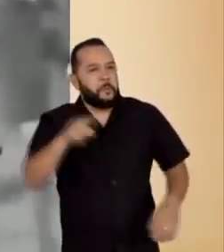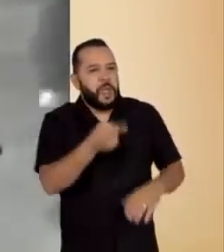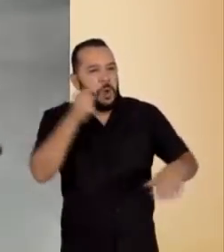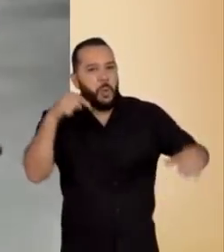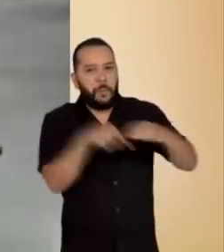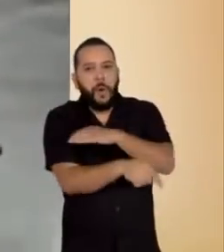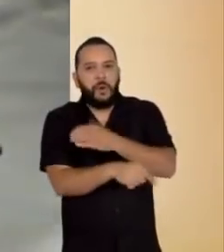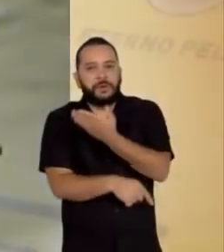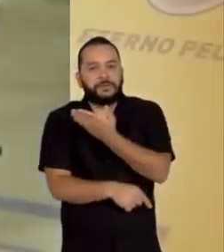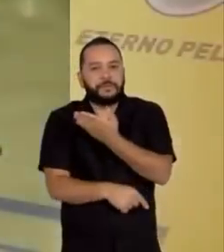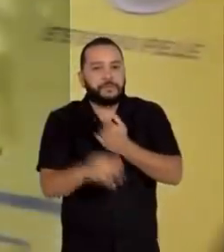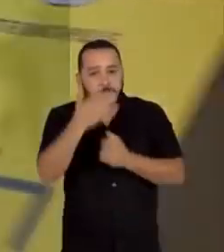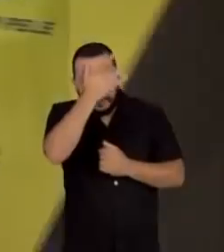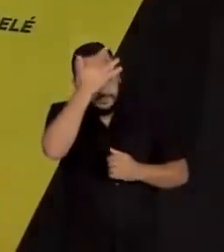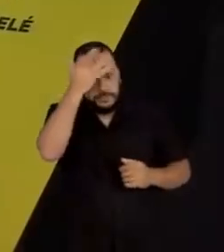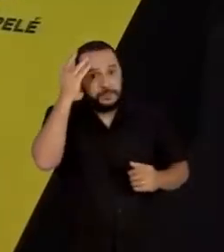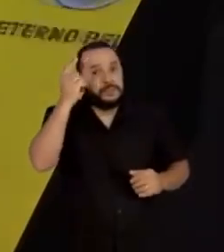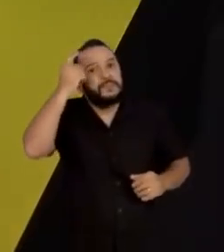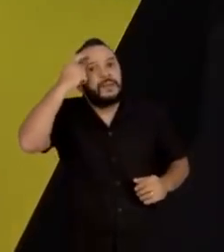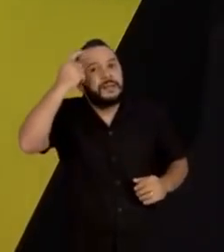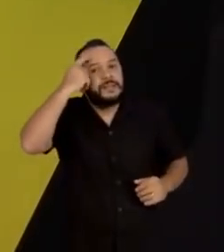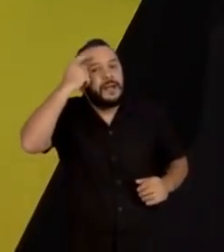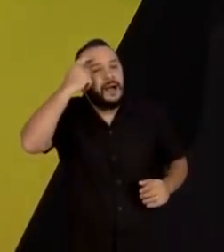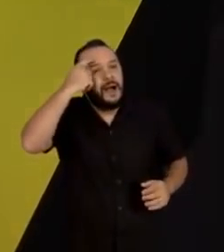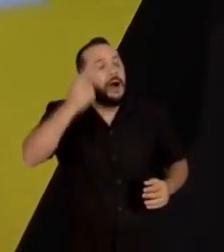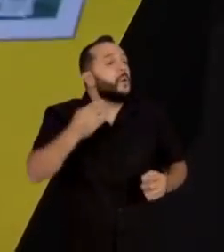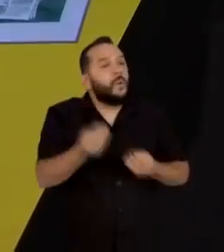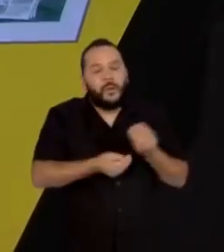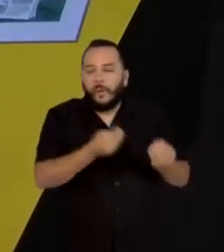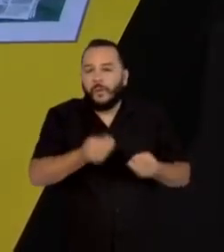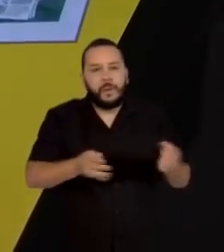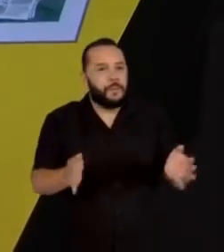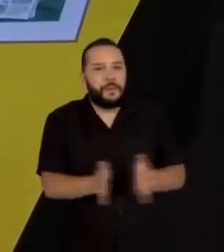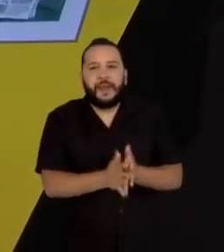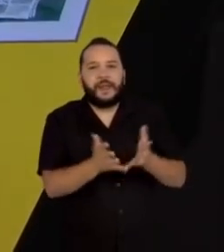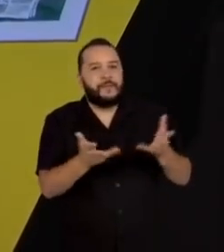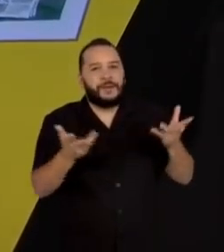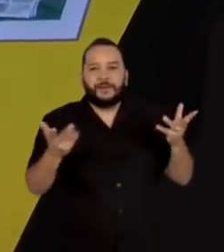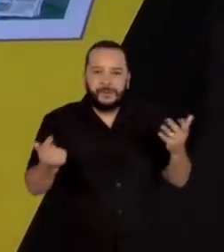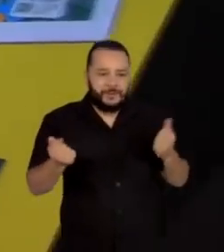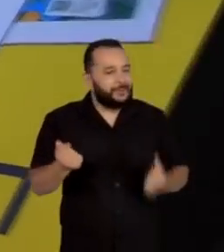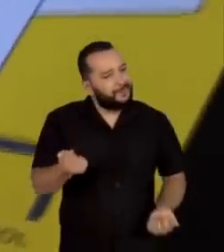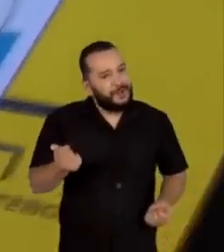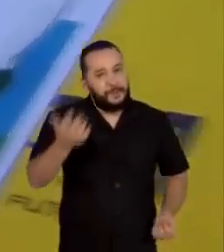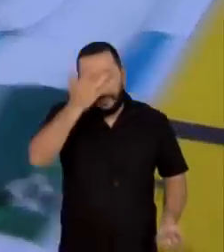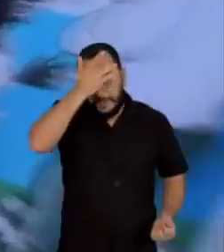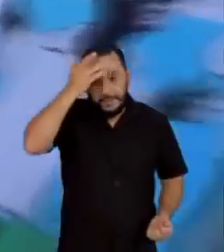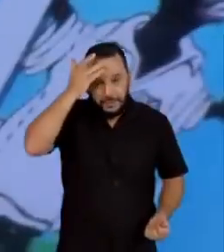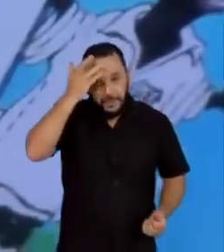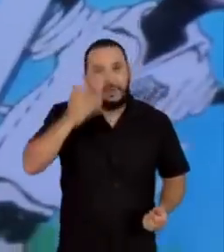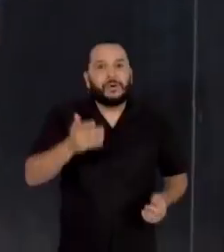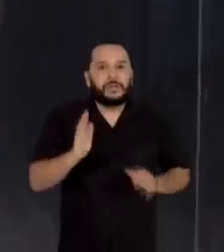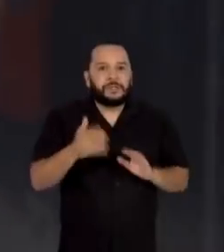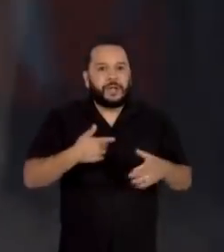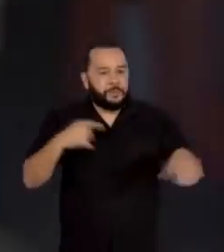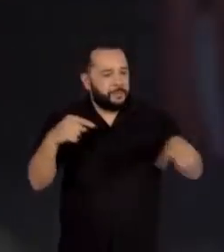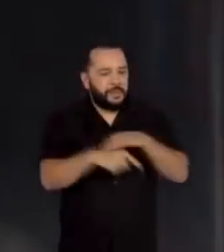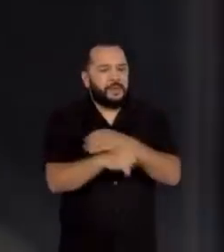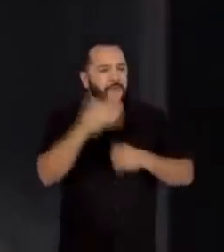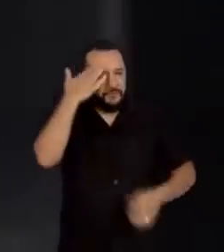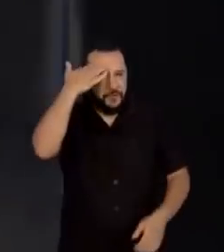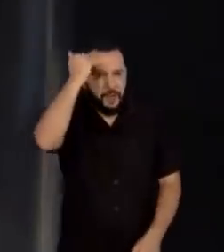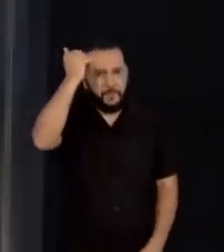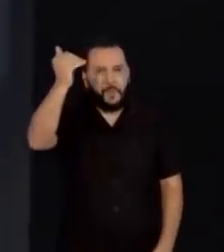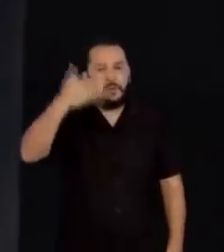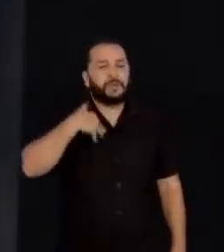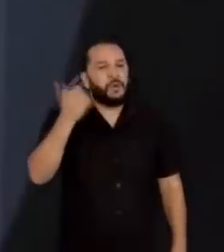E também fazer as pessoas pararem para pensar quanto é extraordinário você ser um jogador de carreira como Pelé e chegar